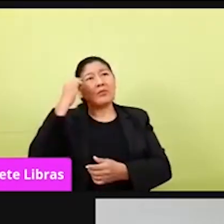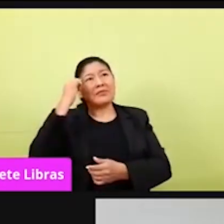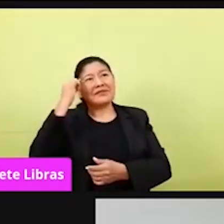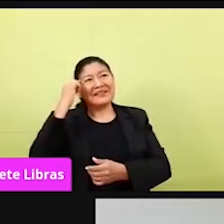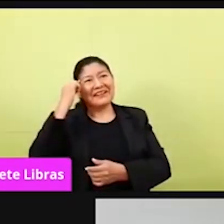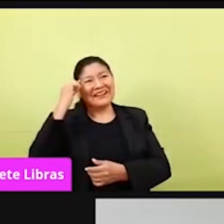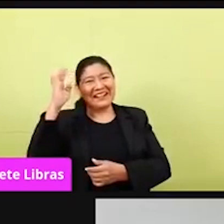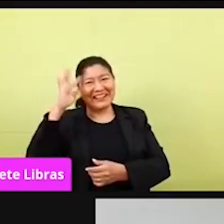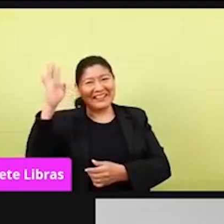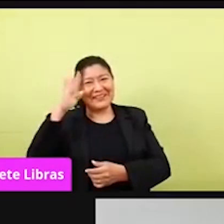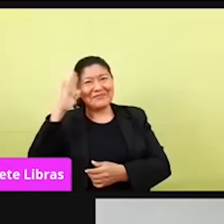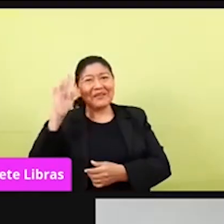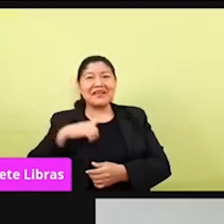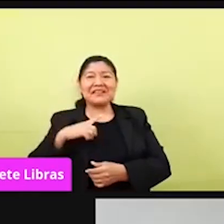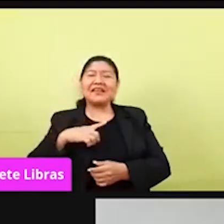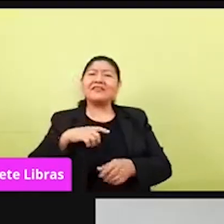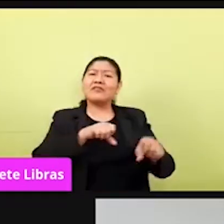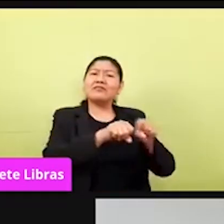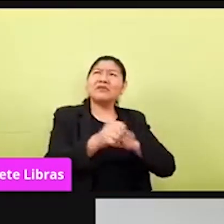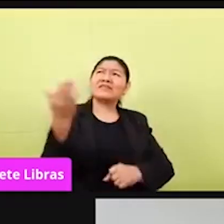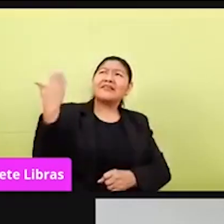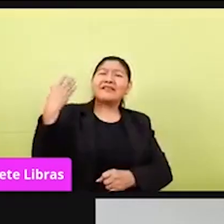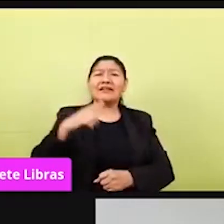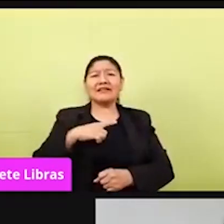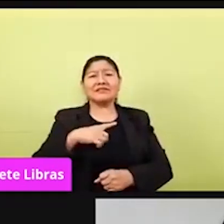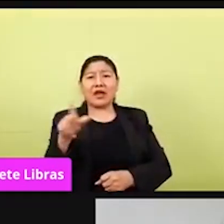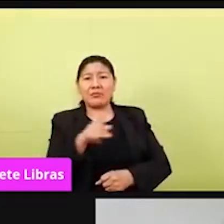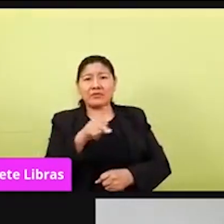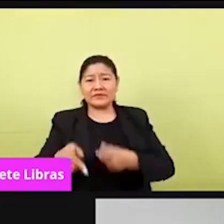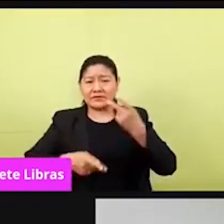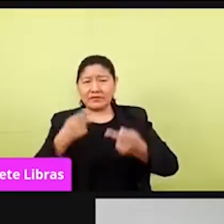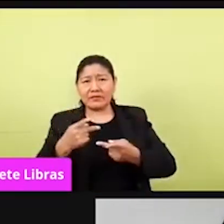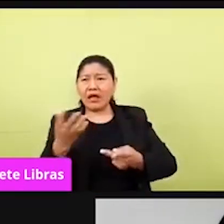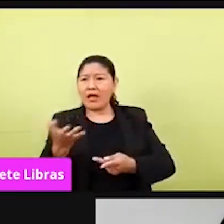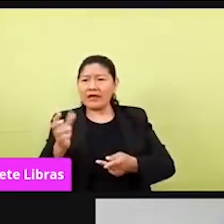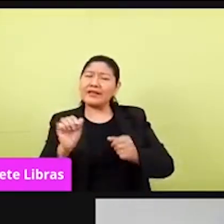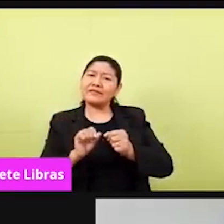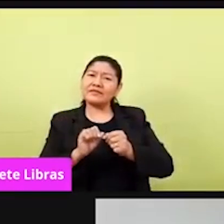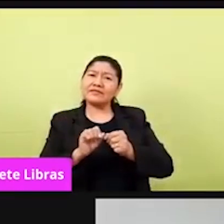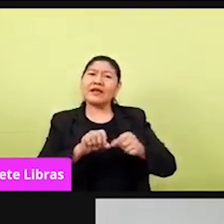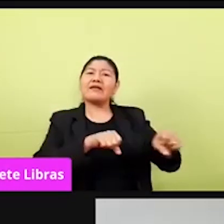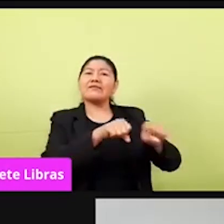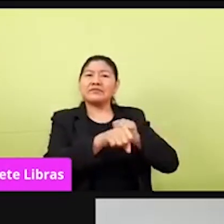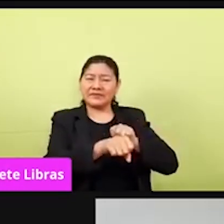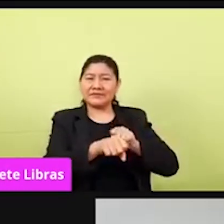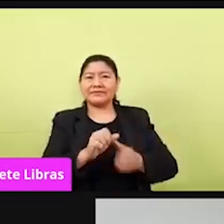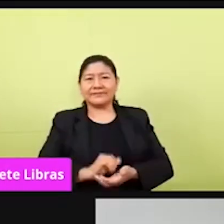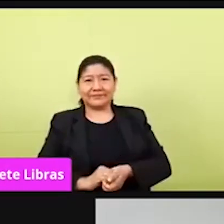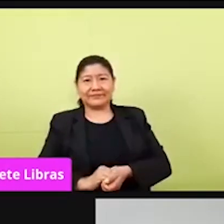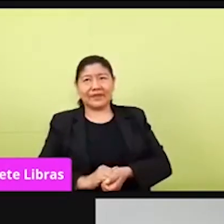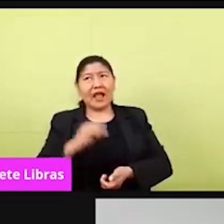que nós tivemos um depoimento de um professor, que ele havia procurado a formação porque ele precisava de ajuda. Você lembra